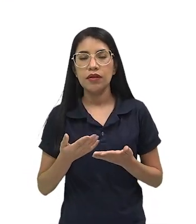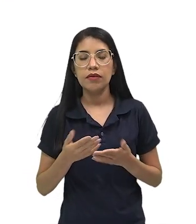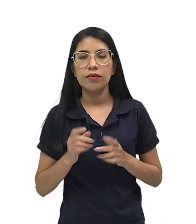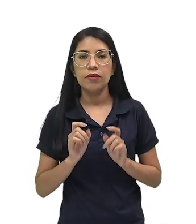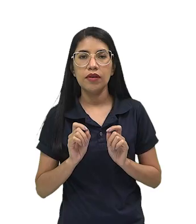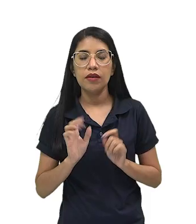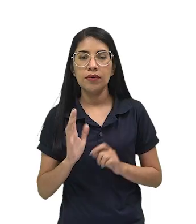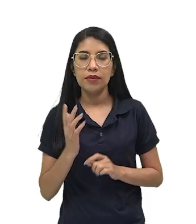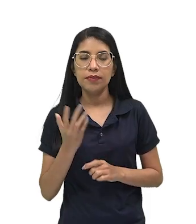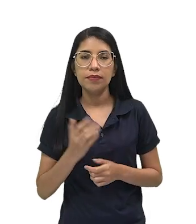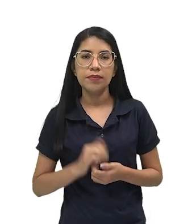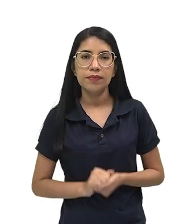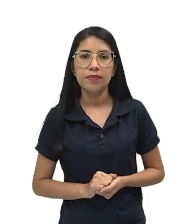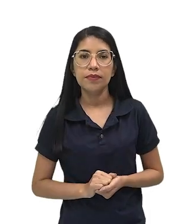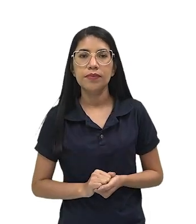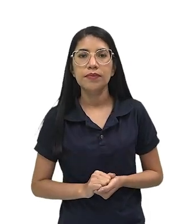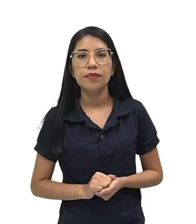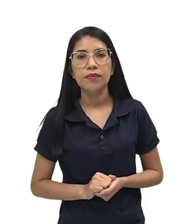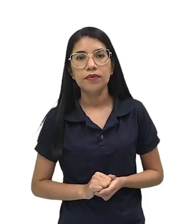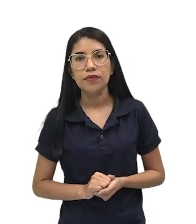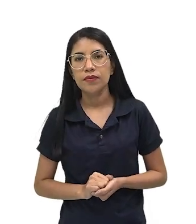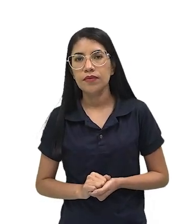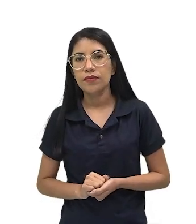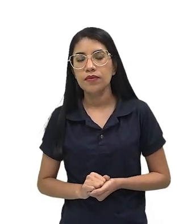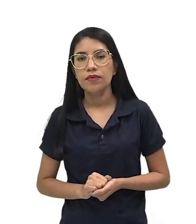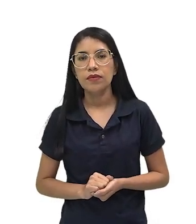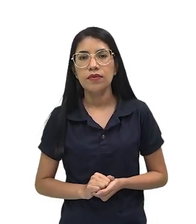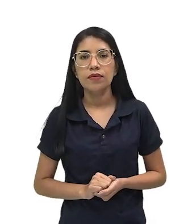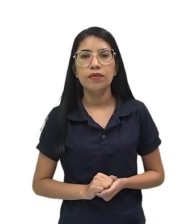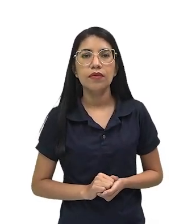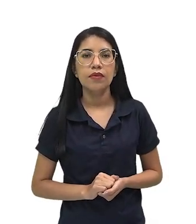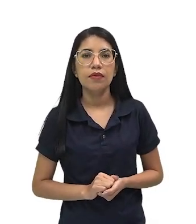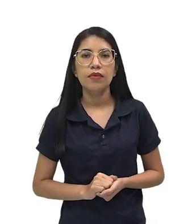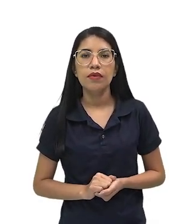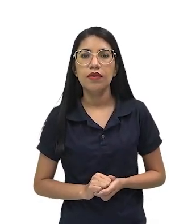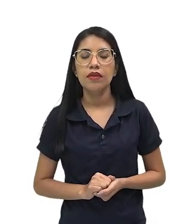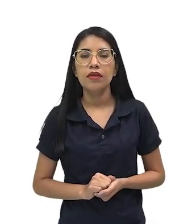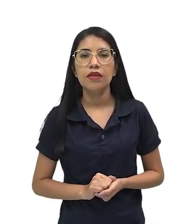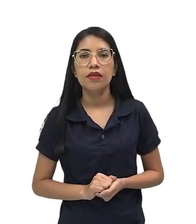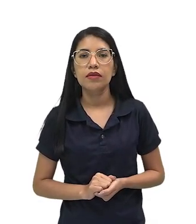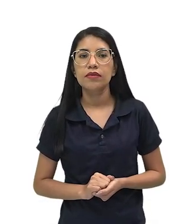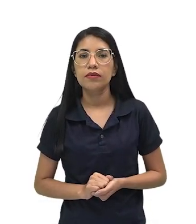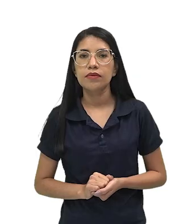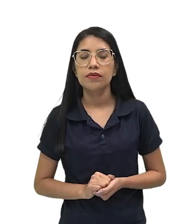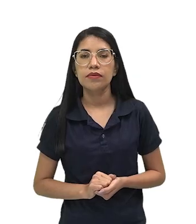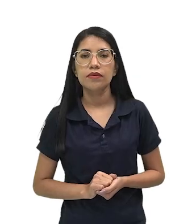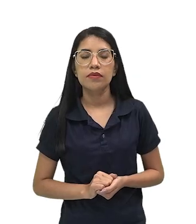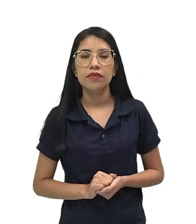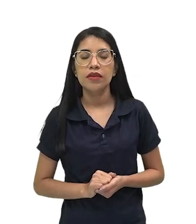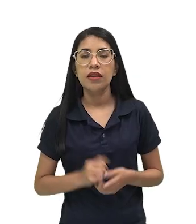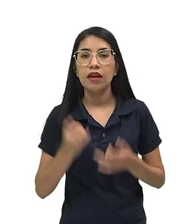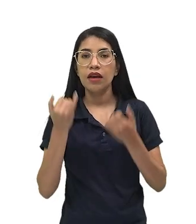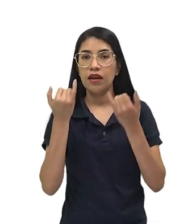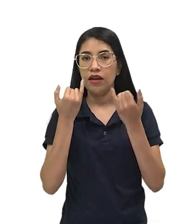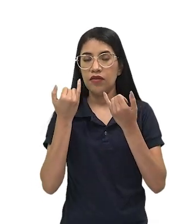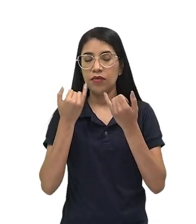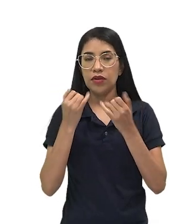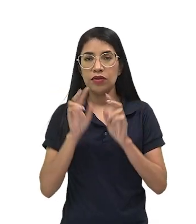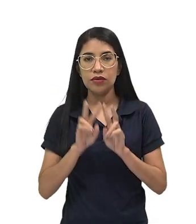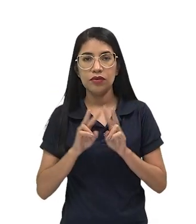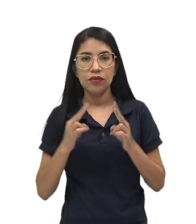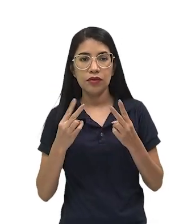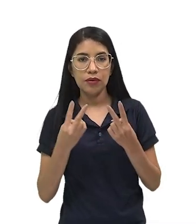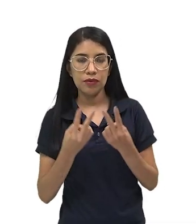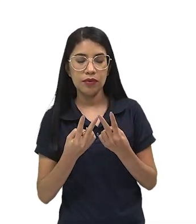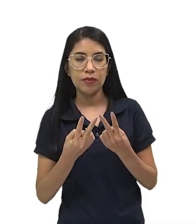Olha, nós temos, está sendo dado para nós o volume do cilindro. Eu